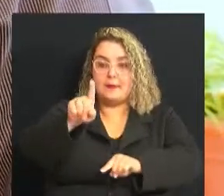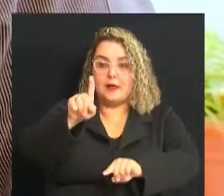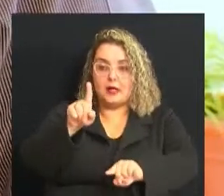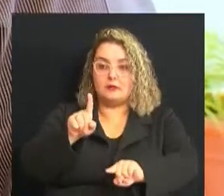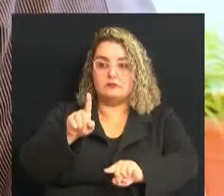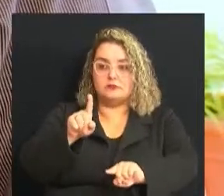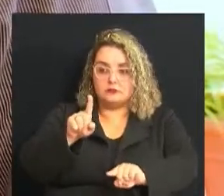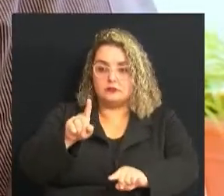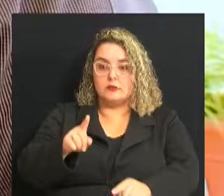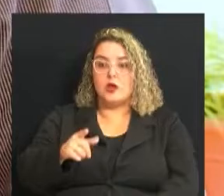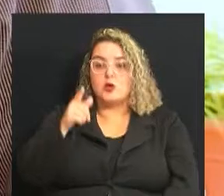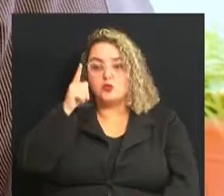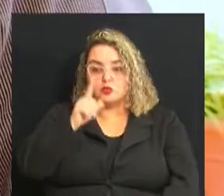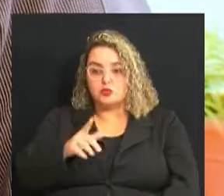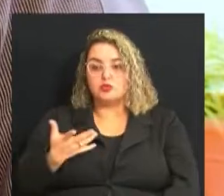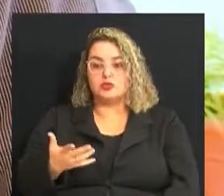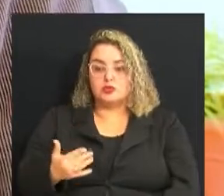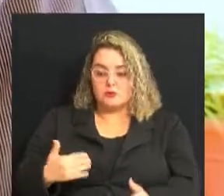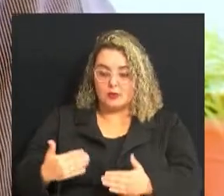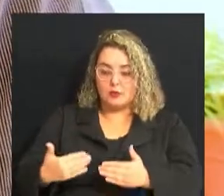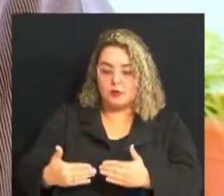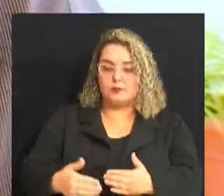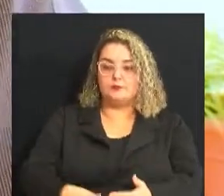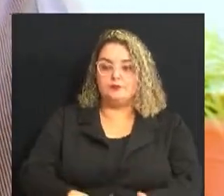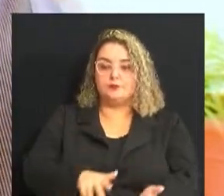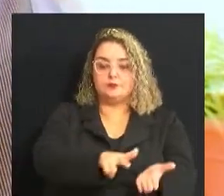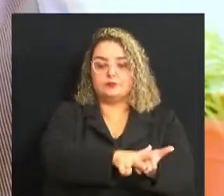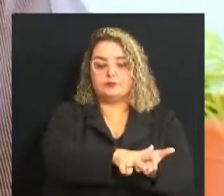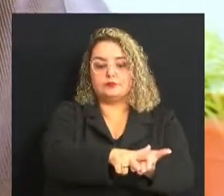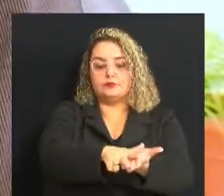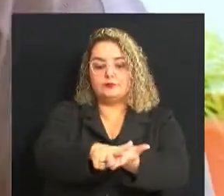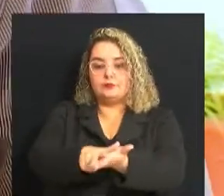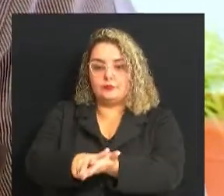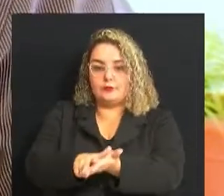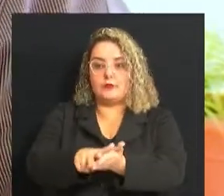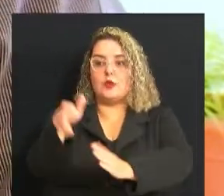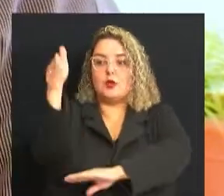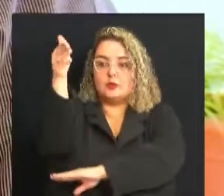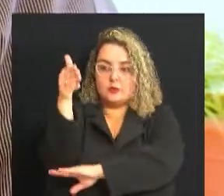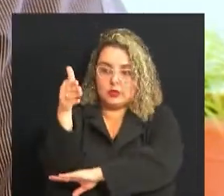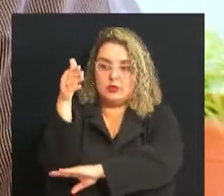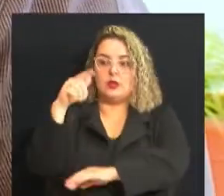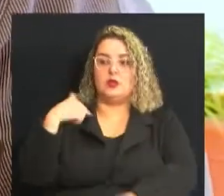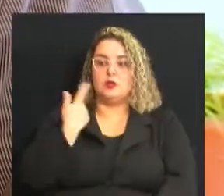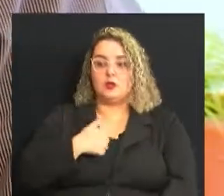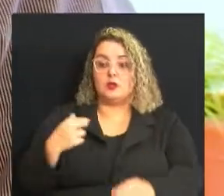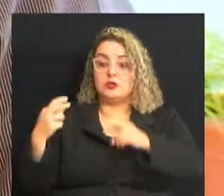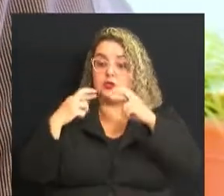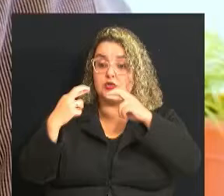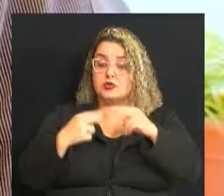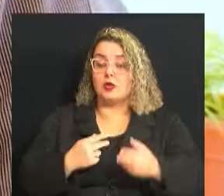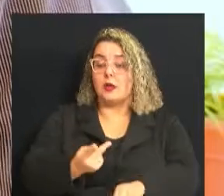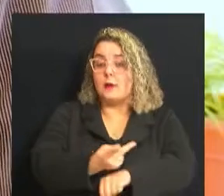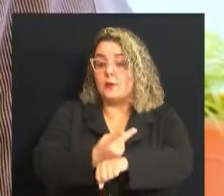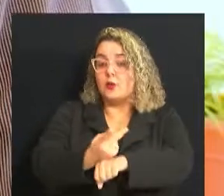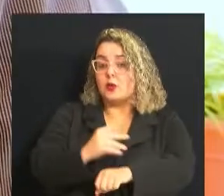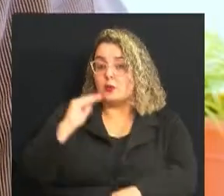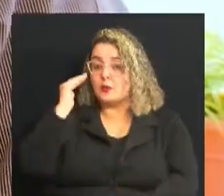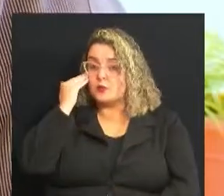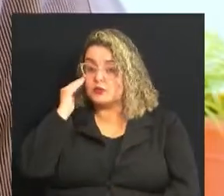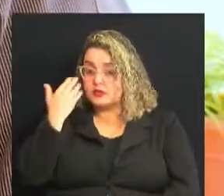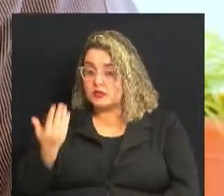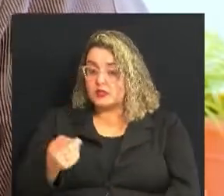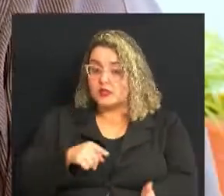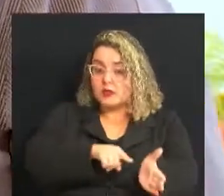para esse segmento de meios de hospedagem. A motivação de hospedagem, nós que prospectamos e buscamos entender isso, ela